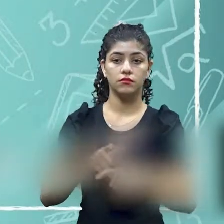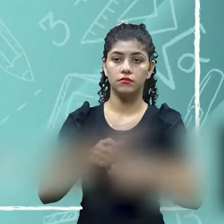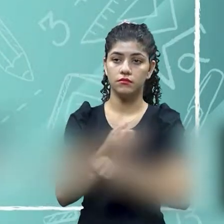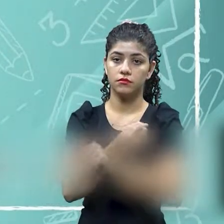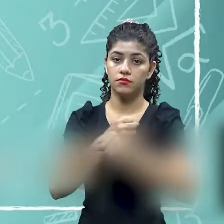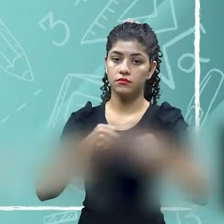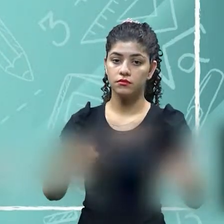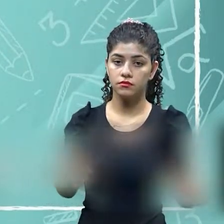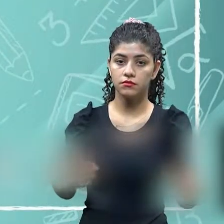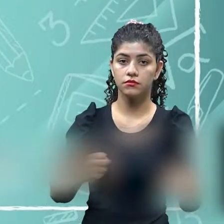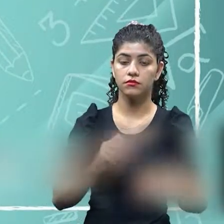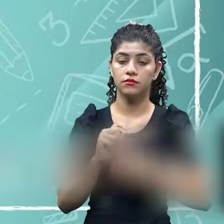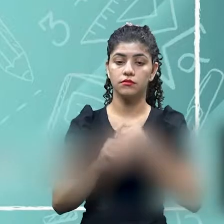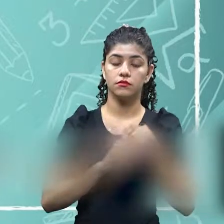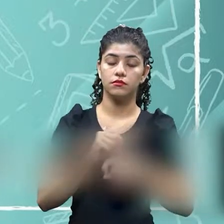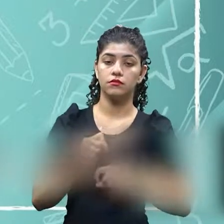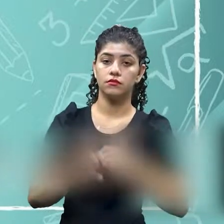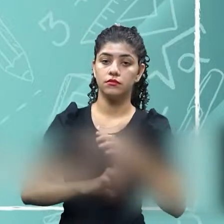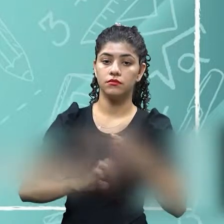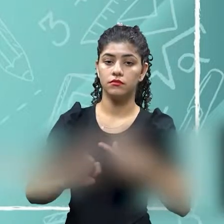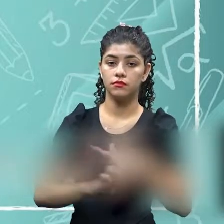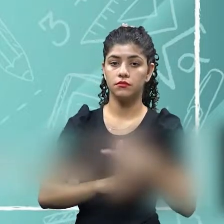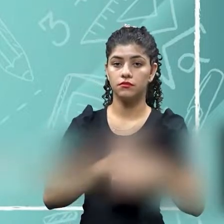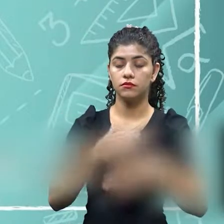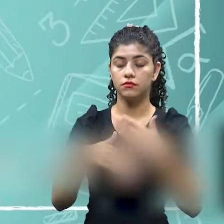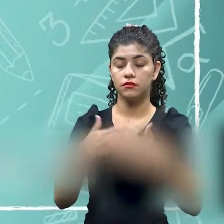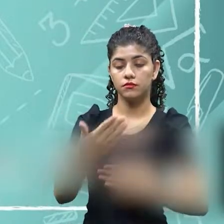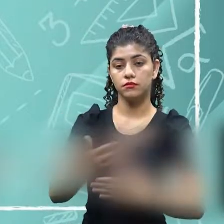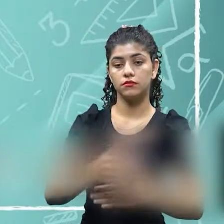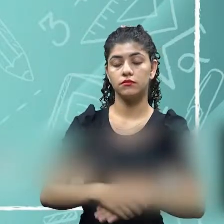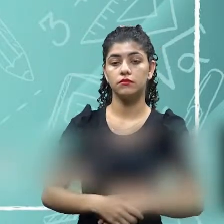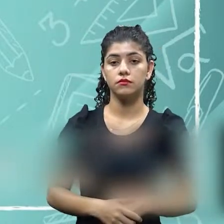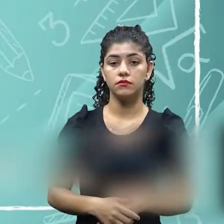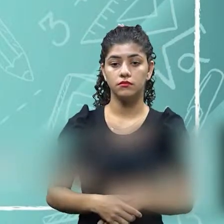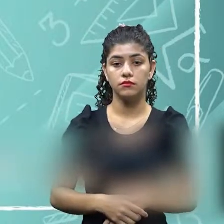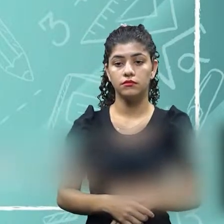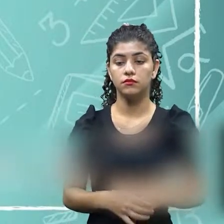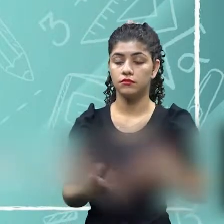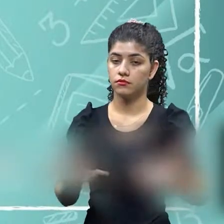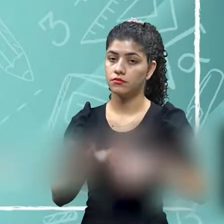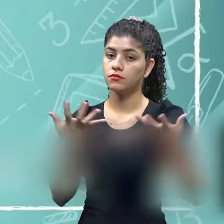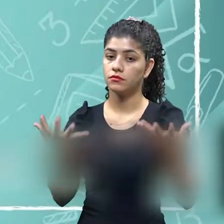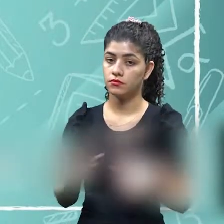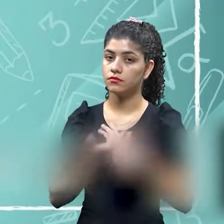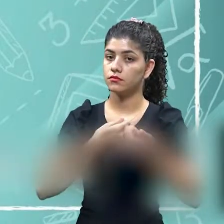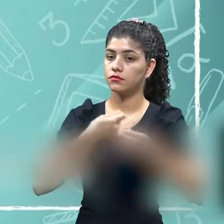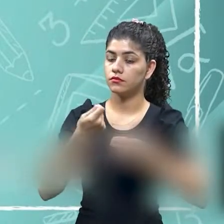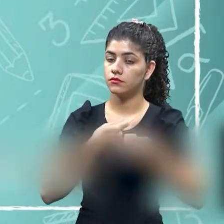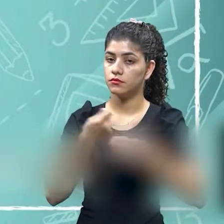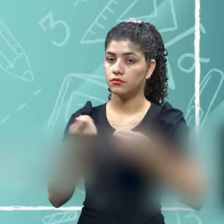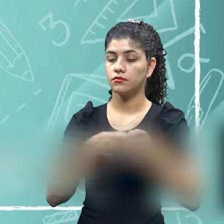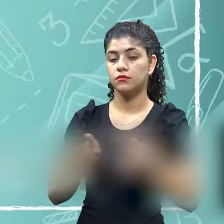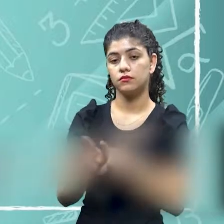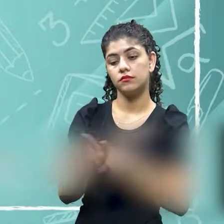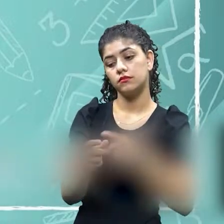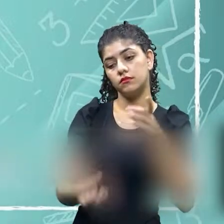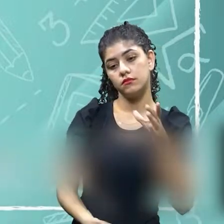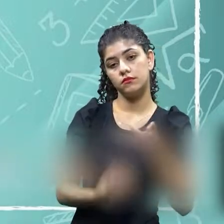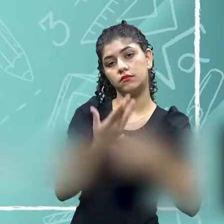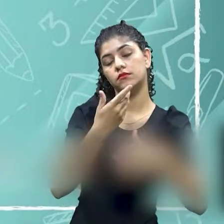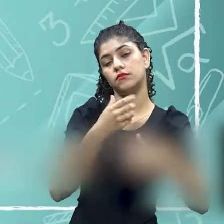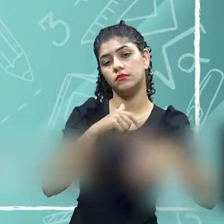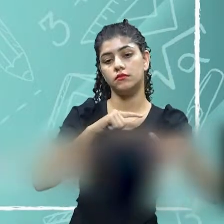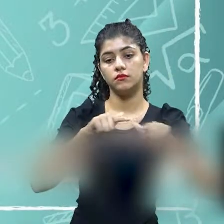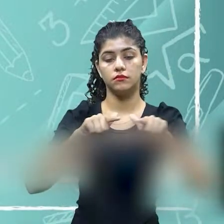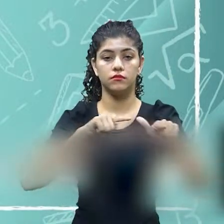O crescimento de empresas, desenvolvimento, a maior circulação de produto, assim incentivando na economia, gerando empregos